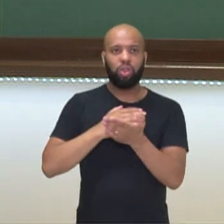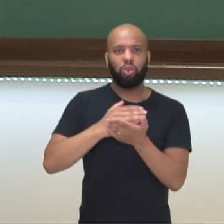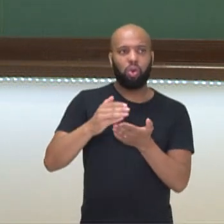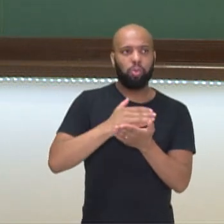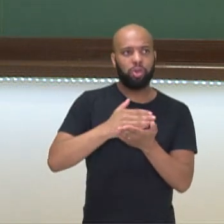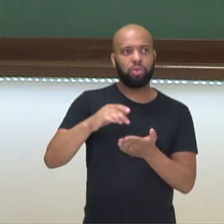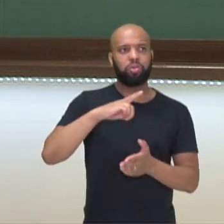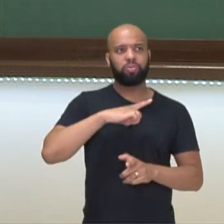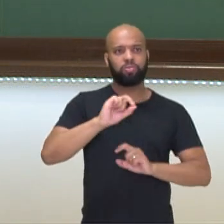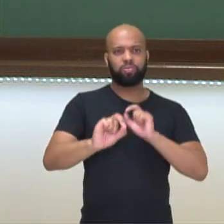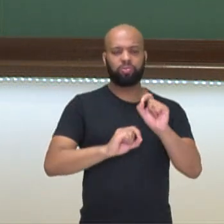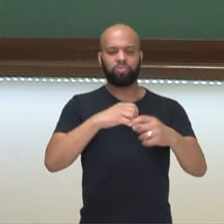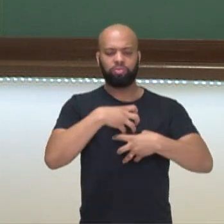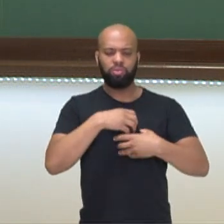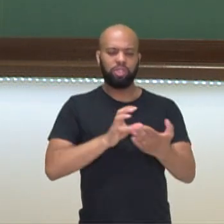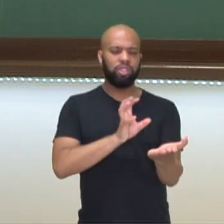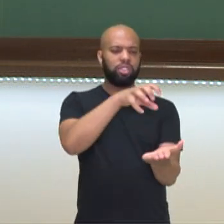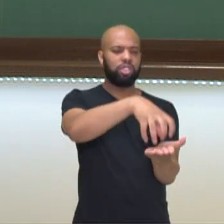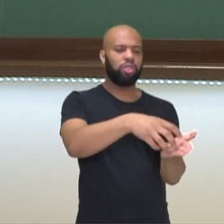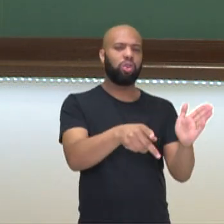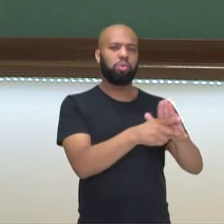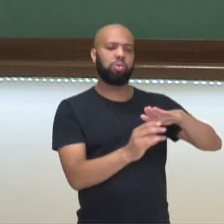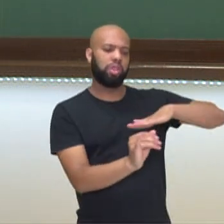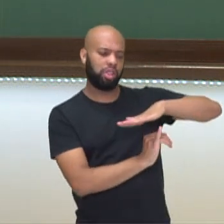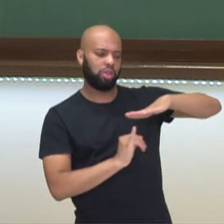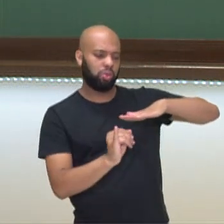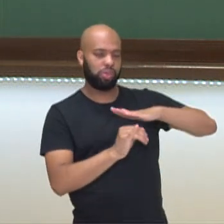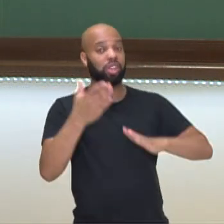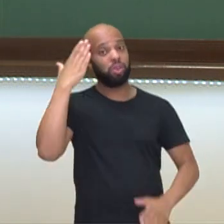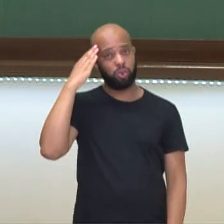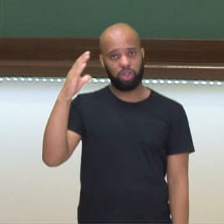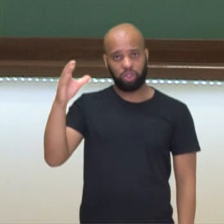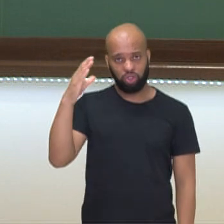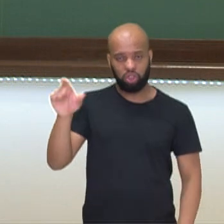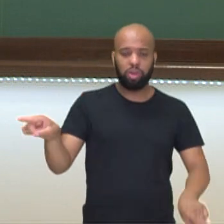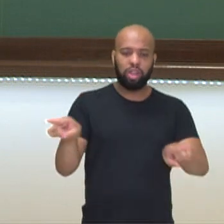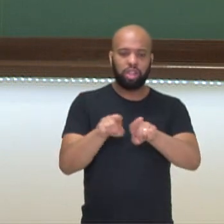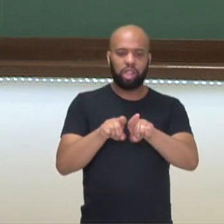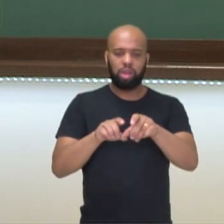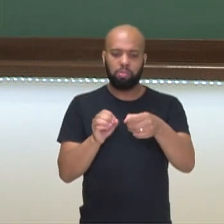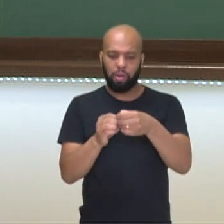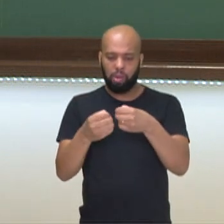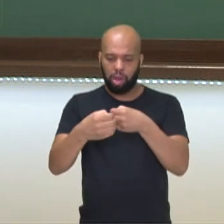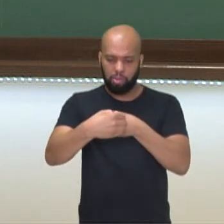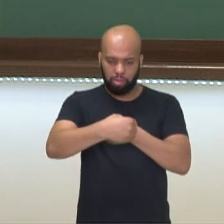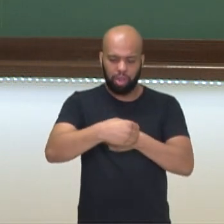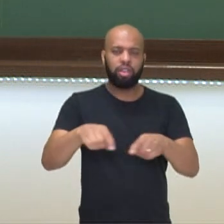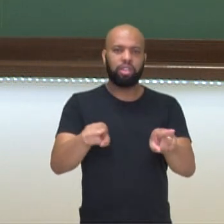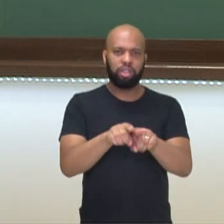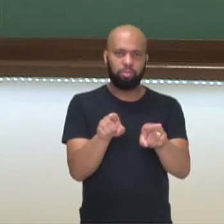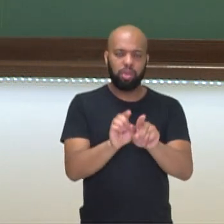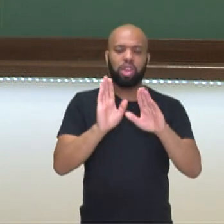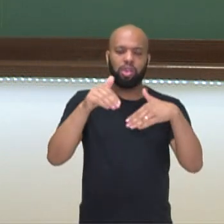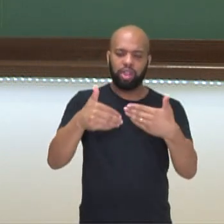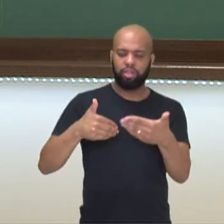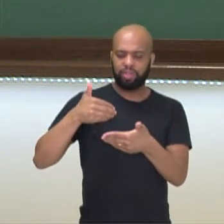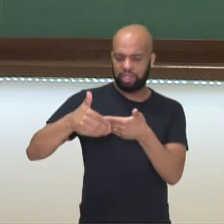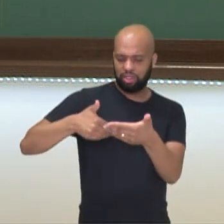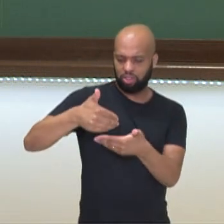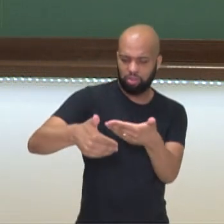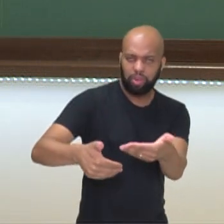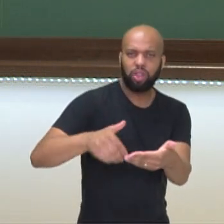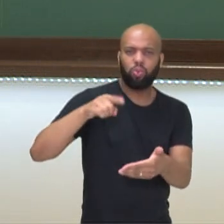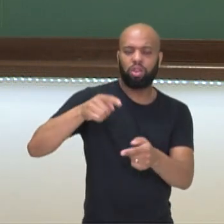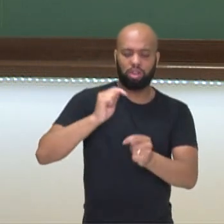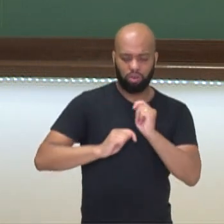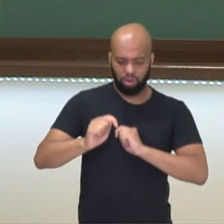de um setor industrial, principalmente em Curitiba e região metropolitana, o desenvolvimento econômico